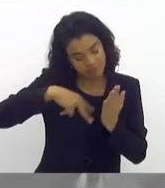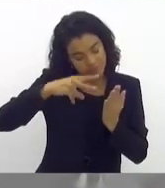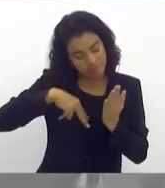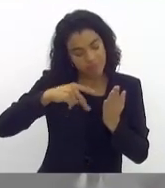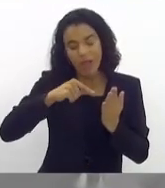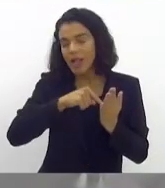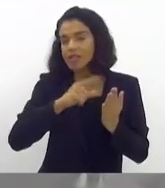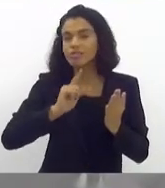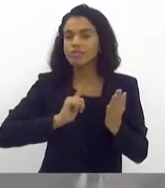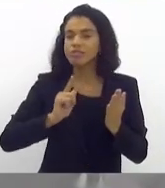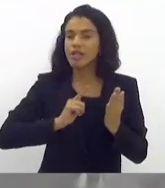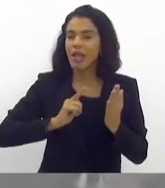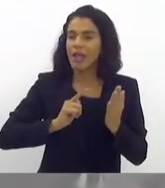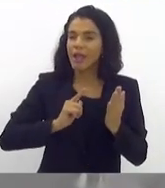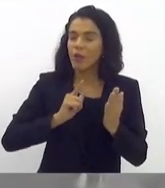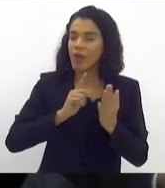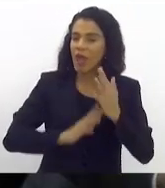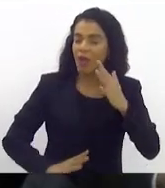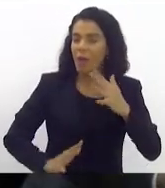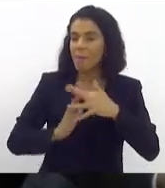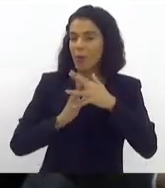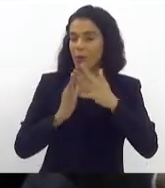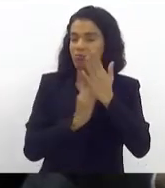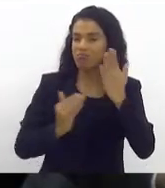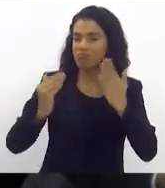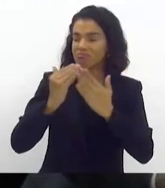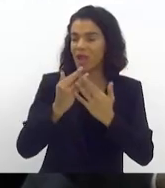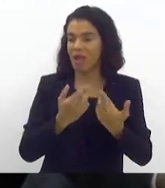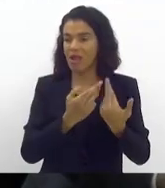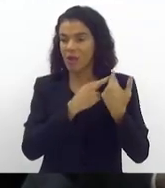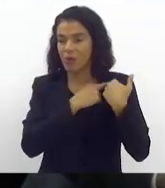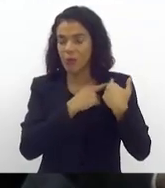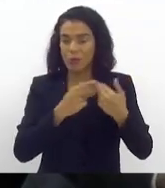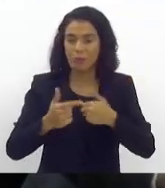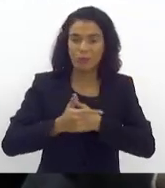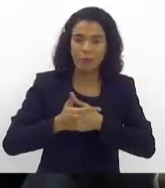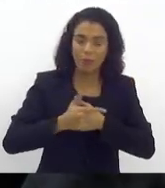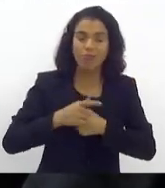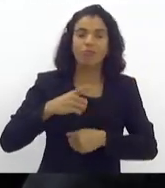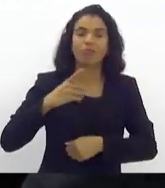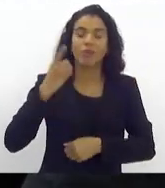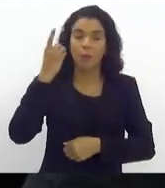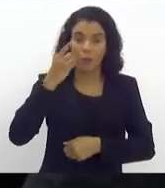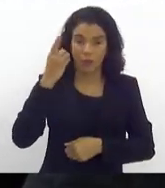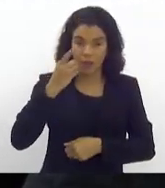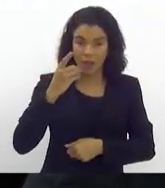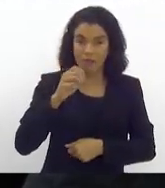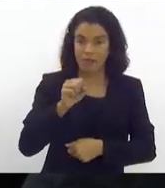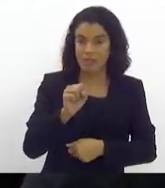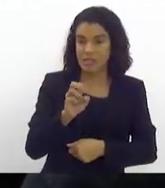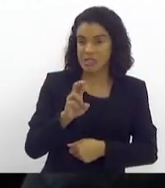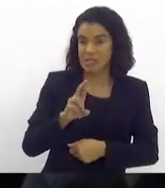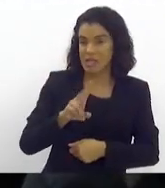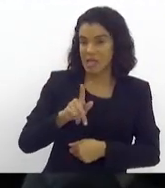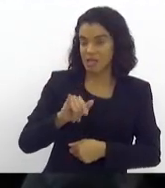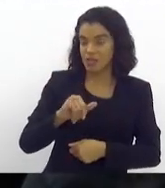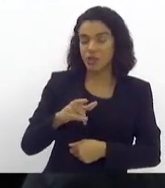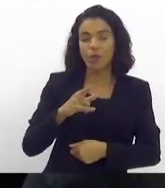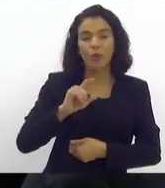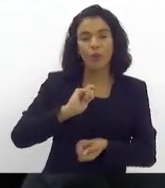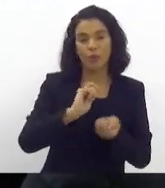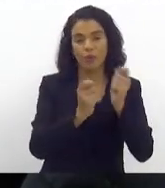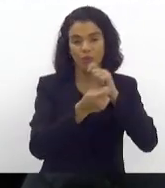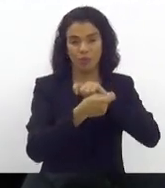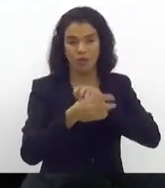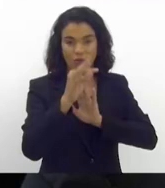eles acabam extrapolando um pouco a competência, e o deputado doutor Serginho transformou em autorizativo. Não teria problema